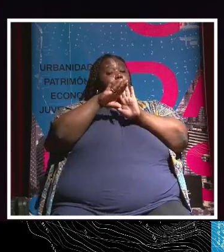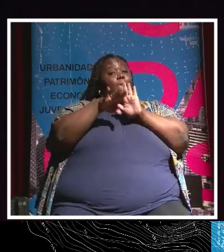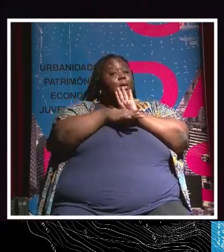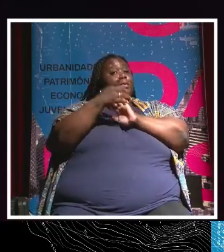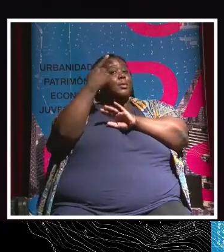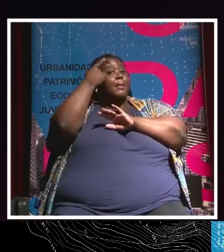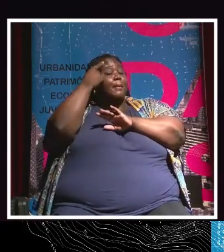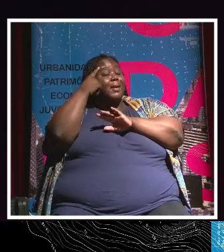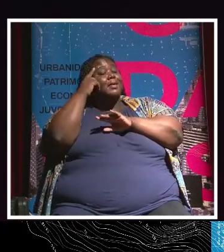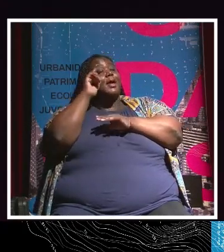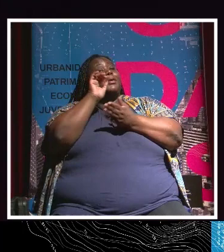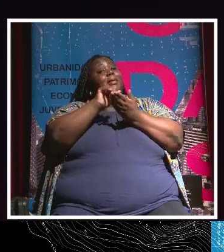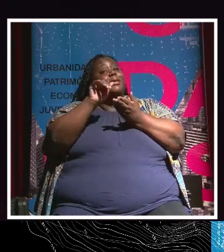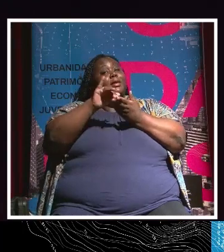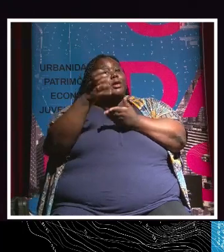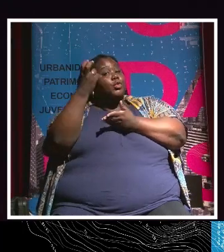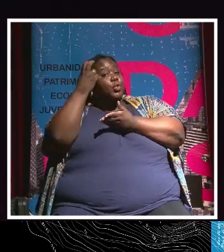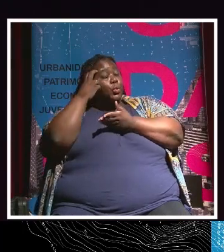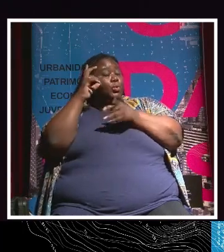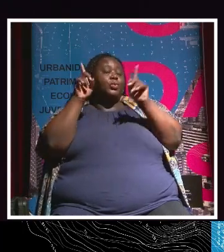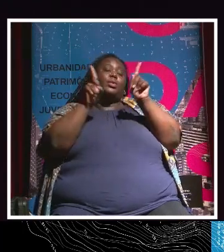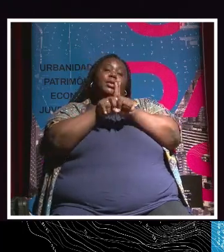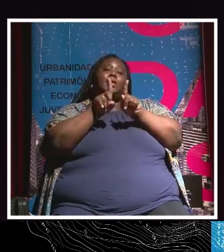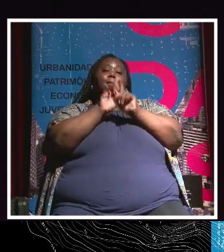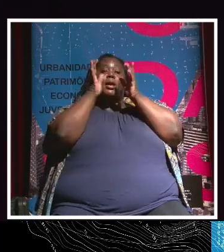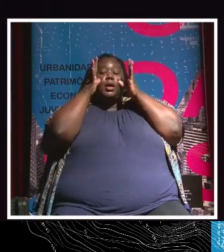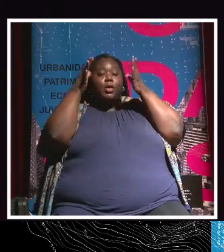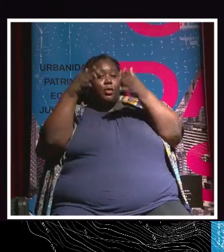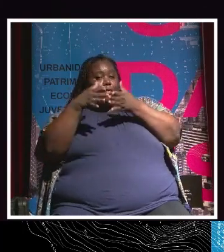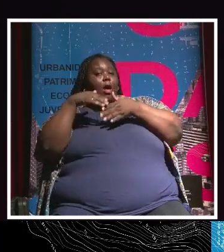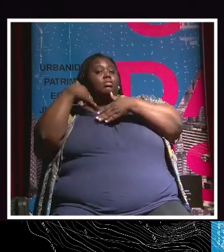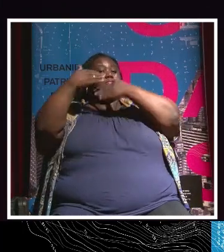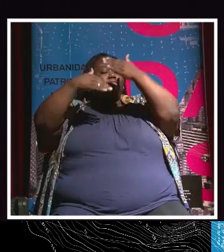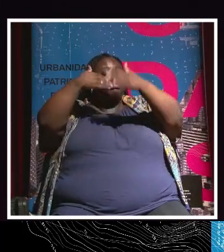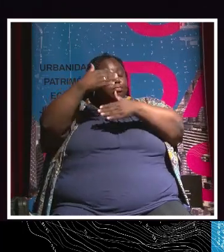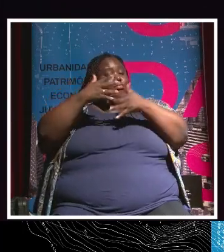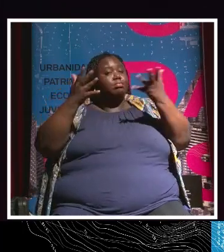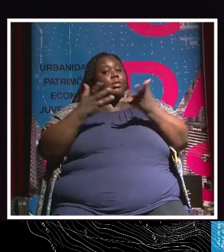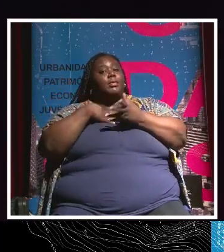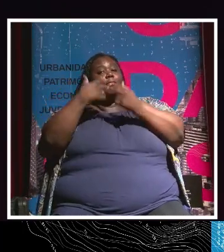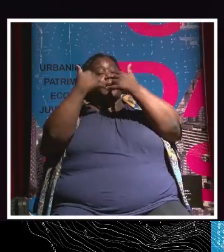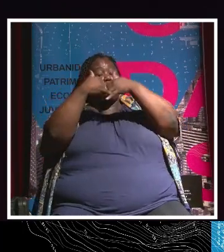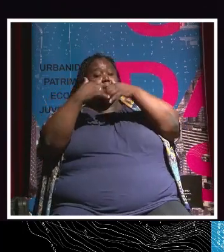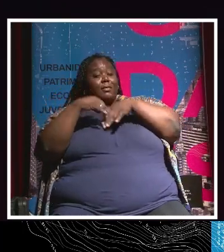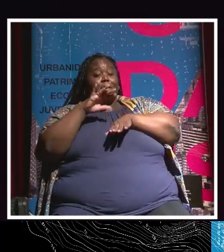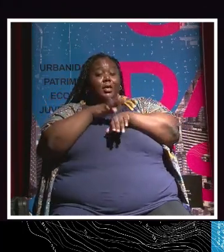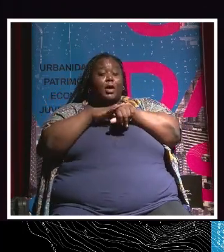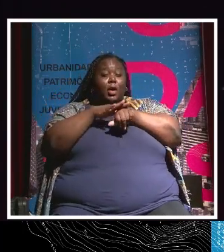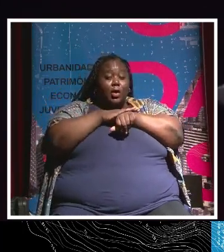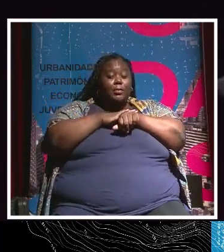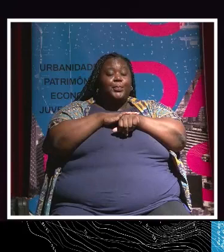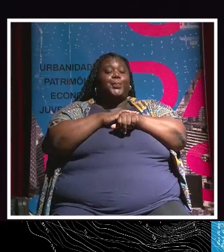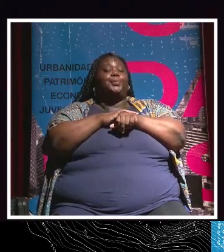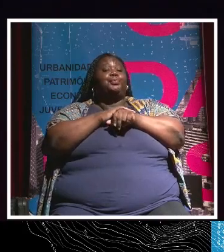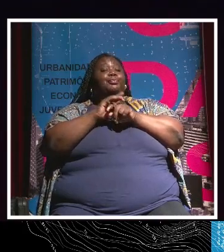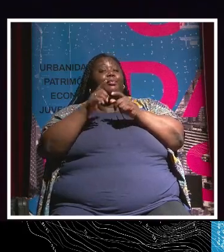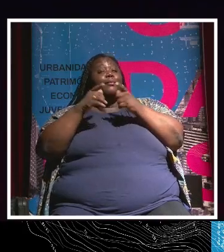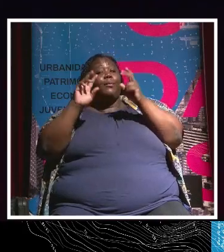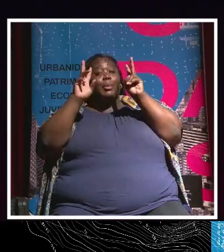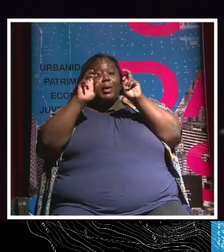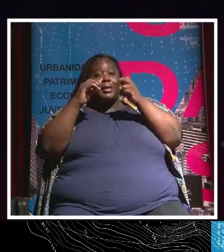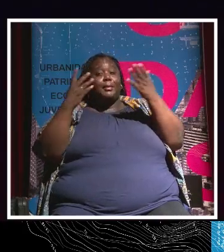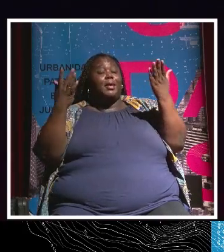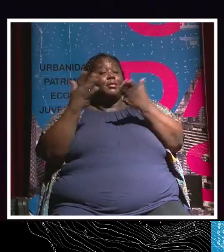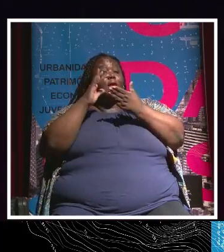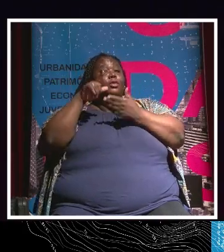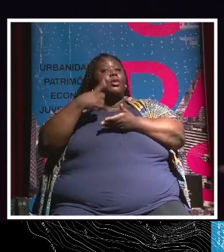pela Secretaria Municipal de Cultura e tem como objetivo promover reflexões e debates sobre grandes temas contemporâneos